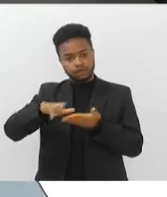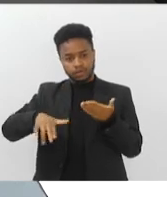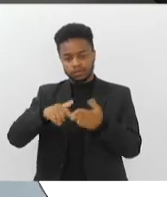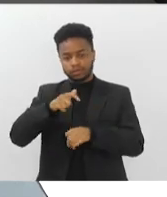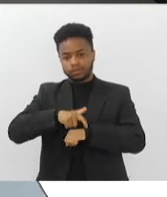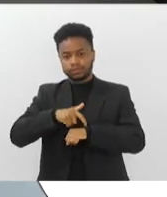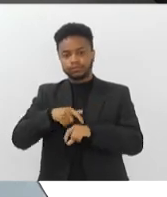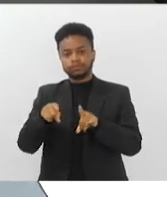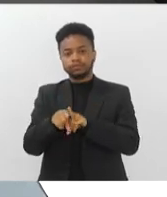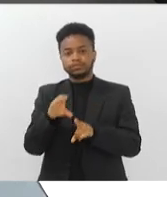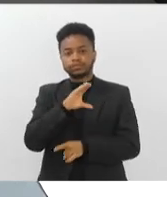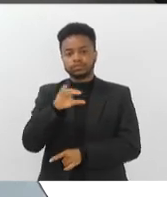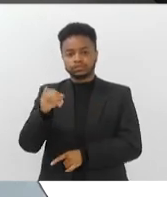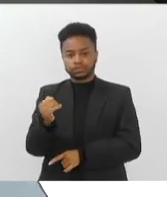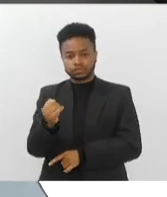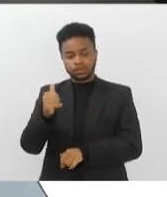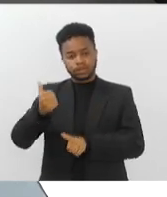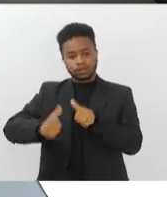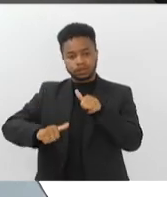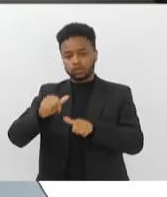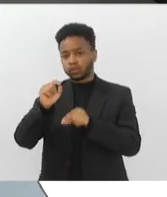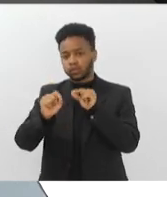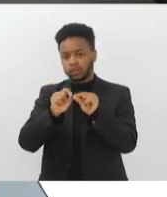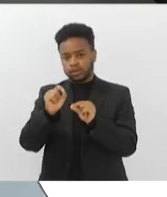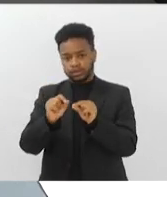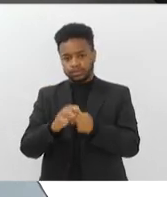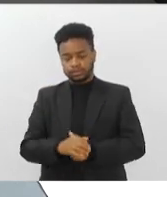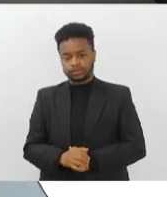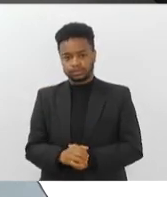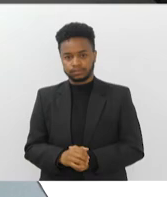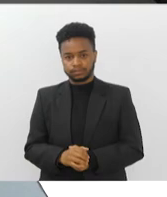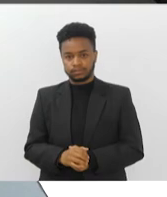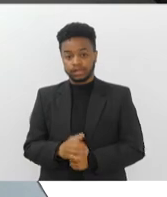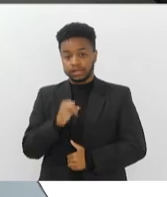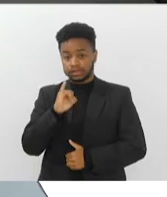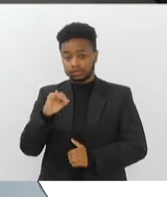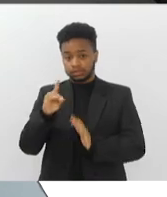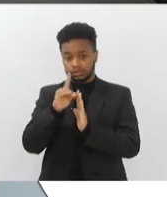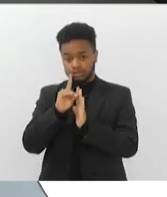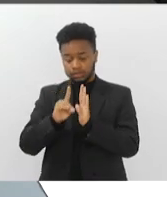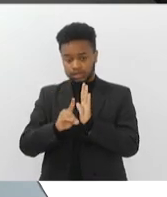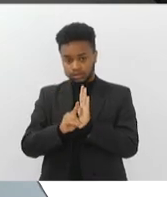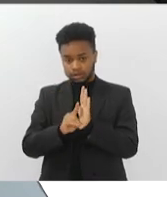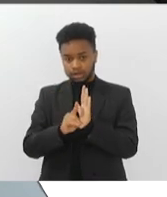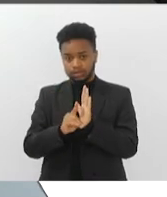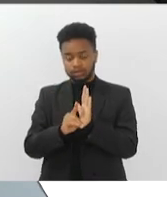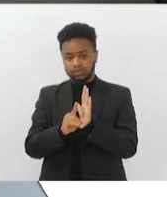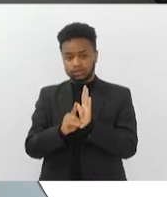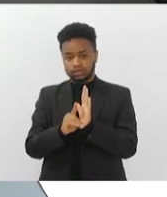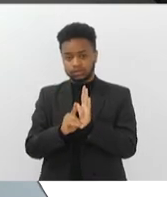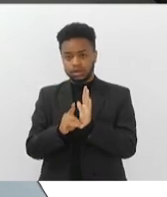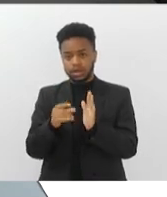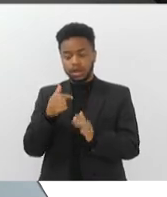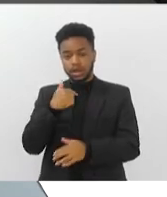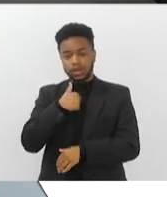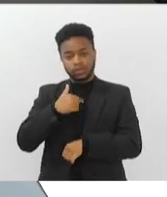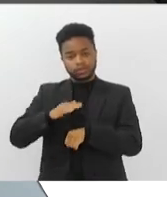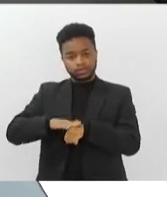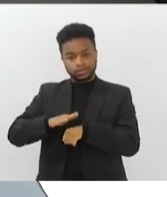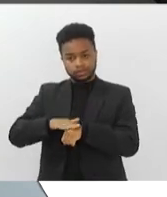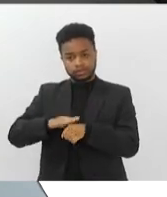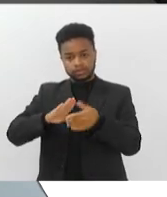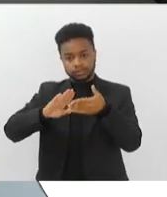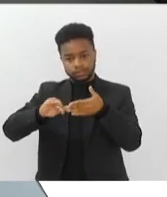CCJ examina o quê? Se o decreto que eu vou revogar